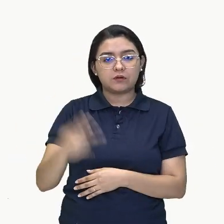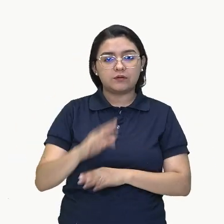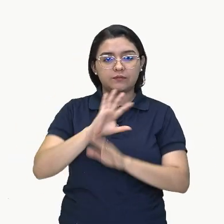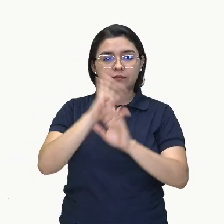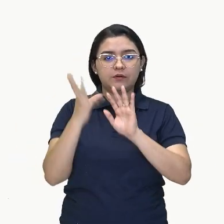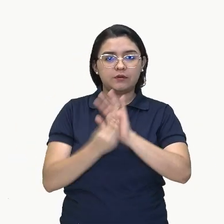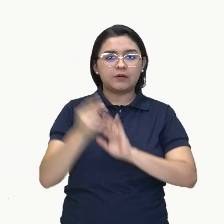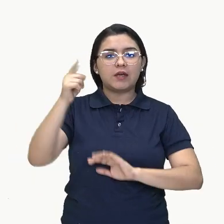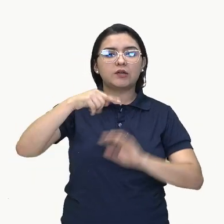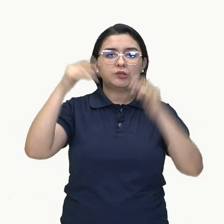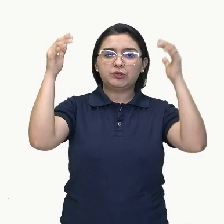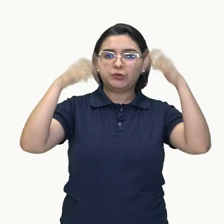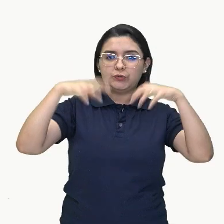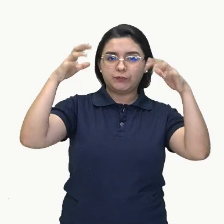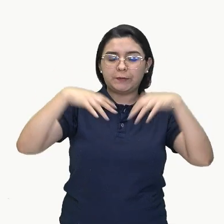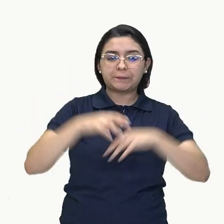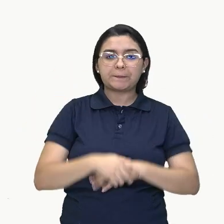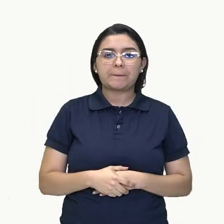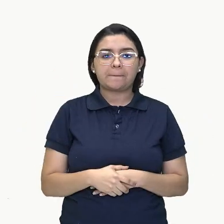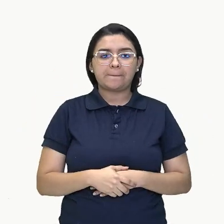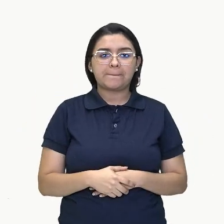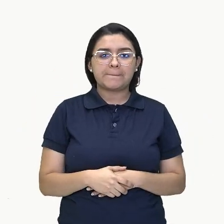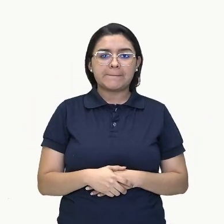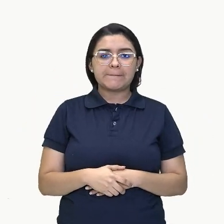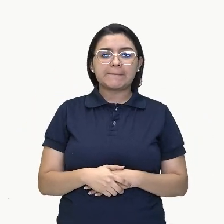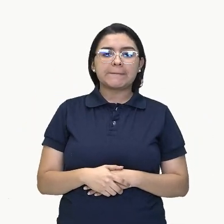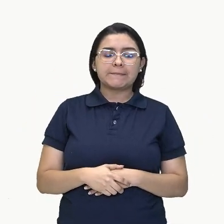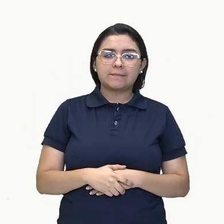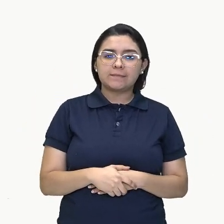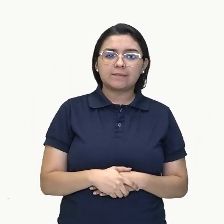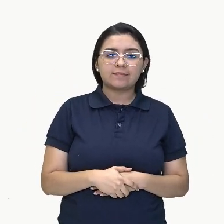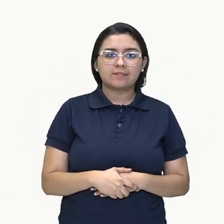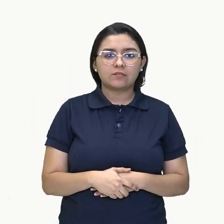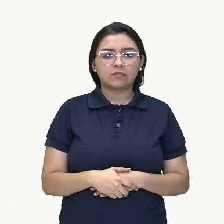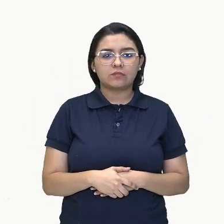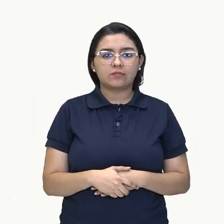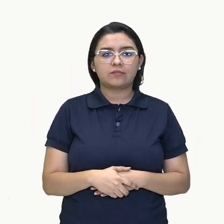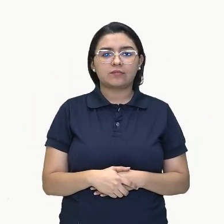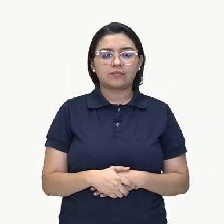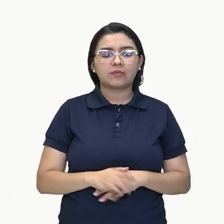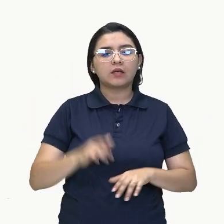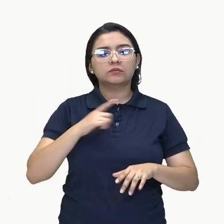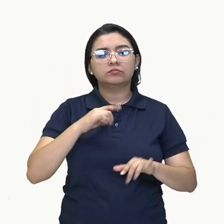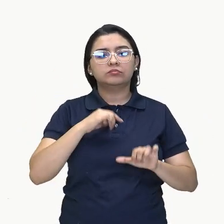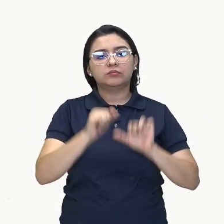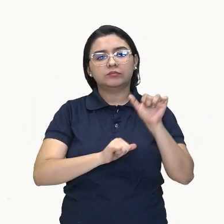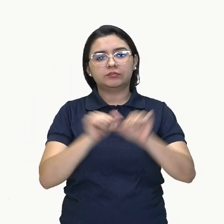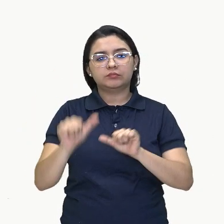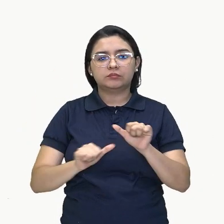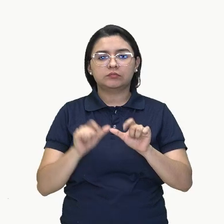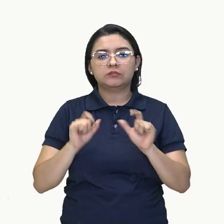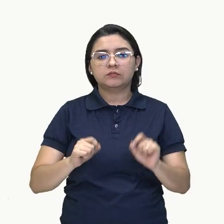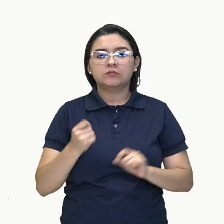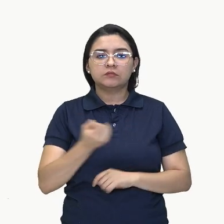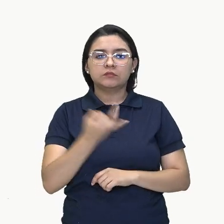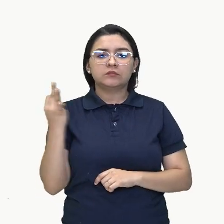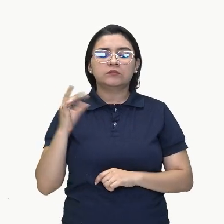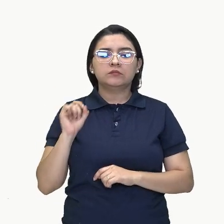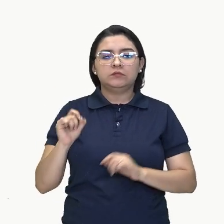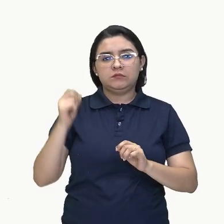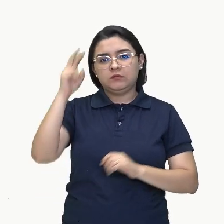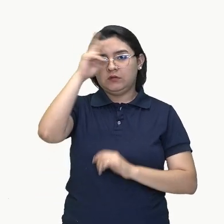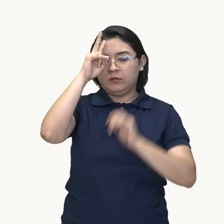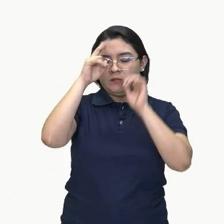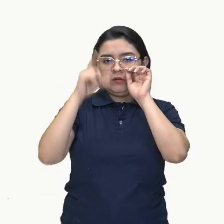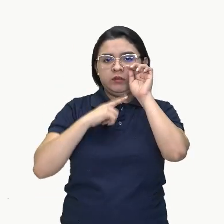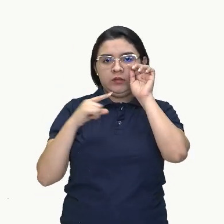são as chuvas. Então, são chuvas abundantes, né? E aí a variação do quantitativo, lembrando que nós